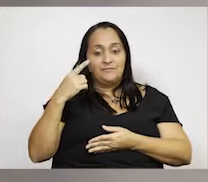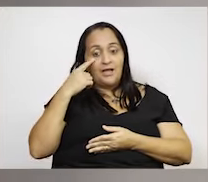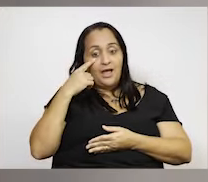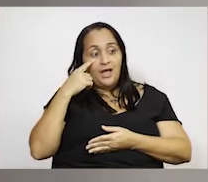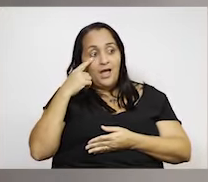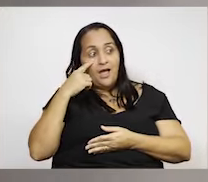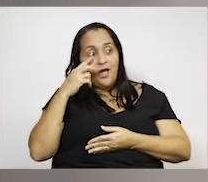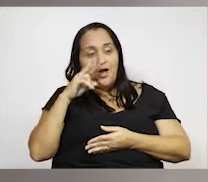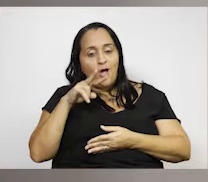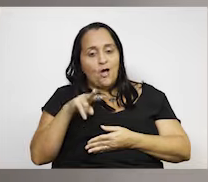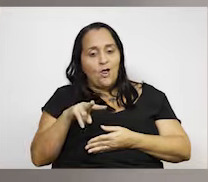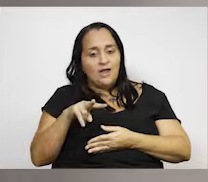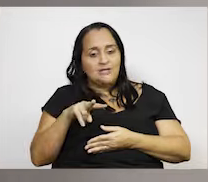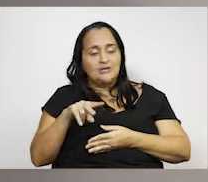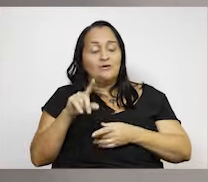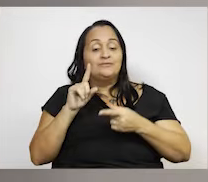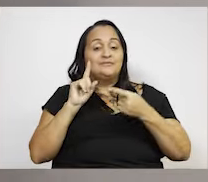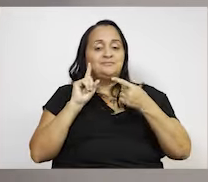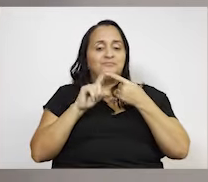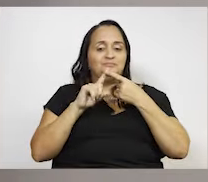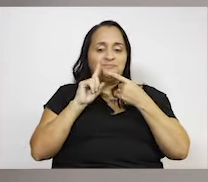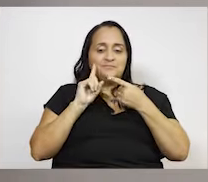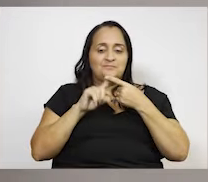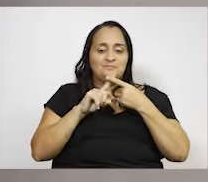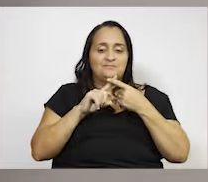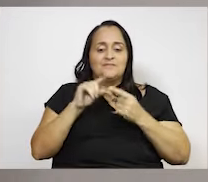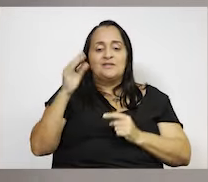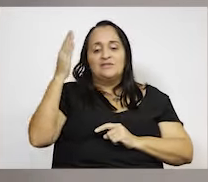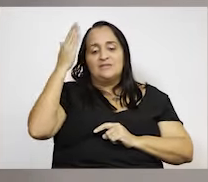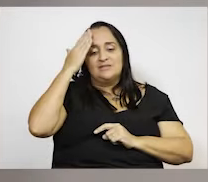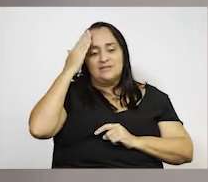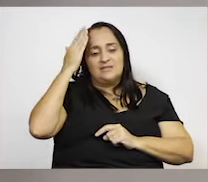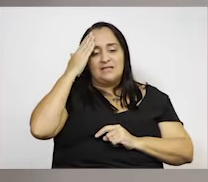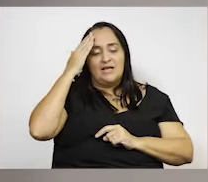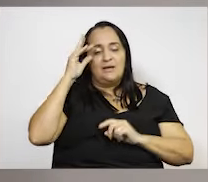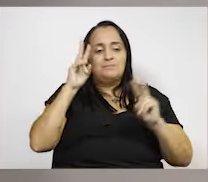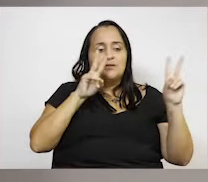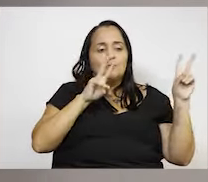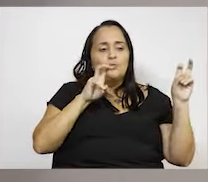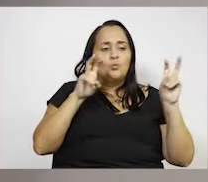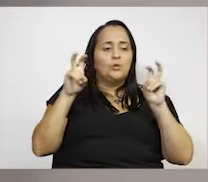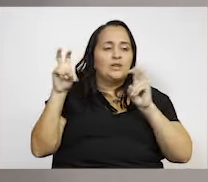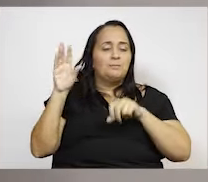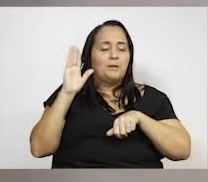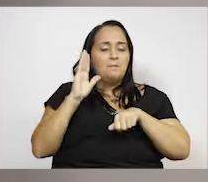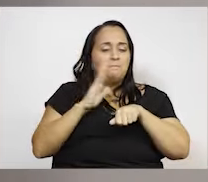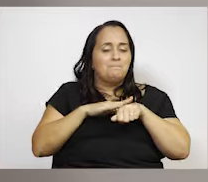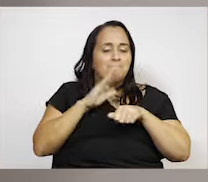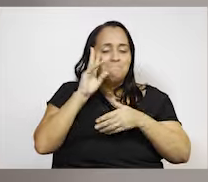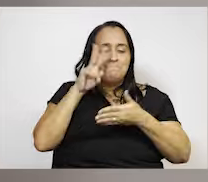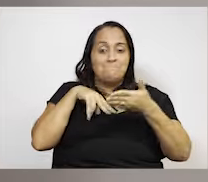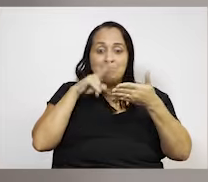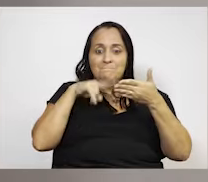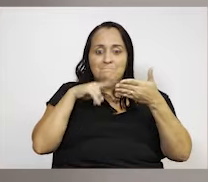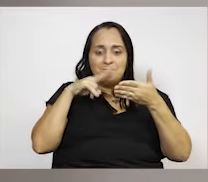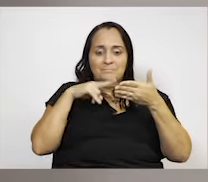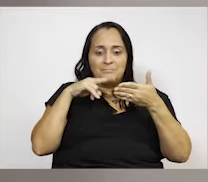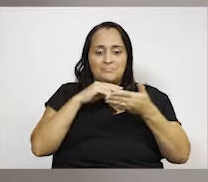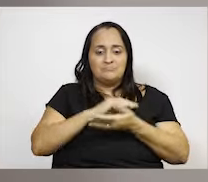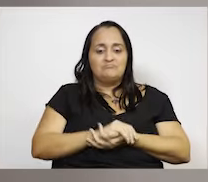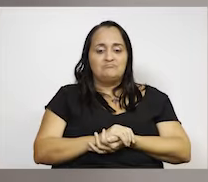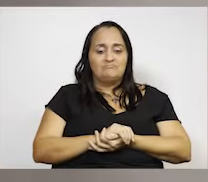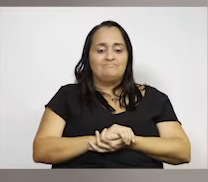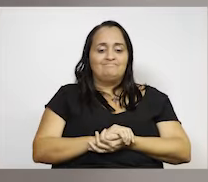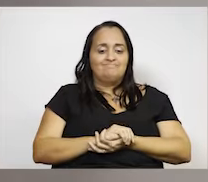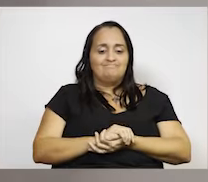Não é? Aí, olha só. A gente também sabe quais são as matérias mais lidas com essa ferramenta. Vou mostrar para